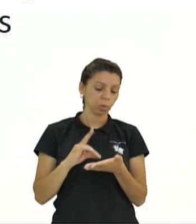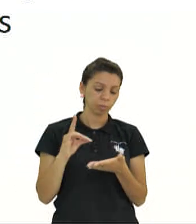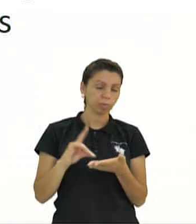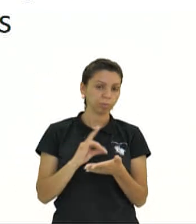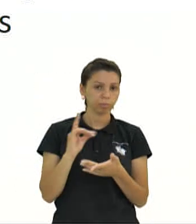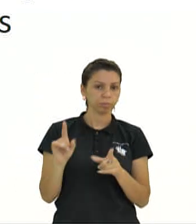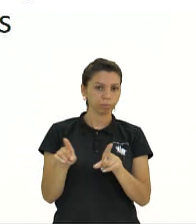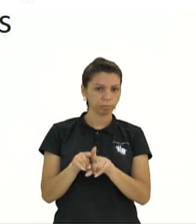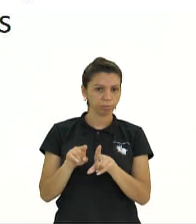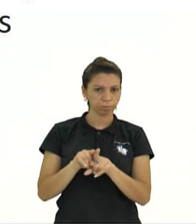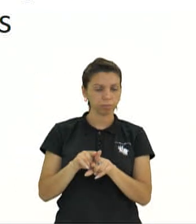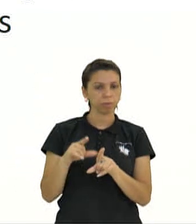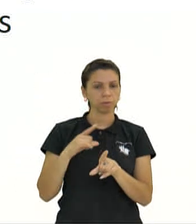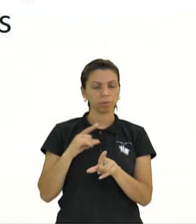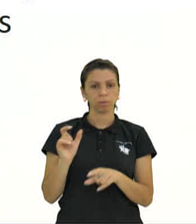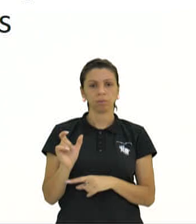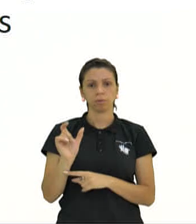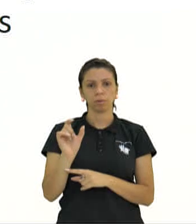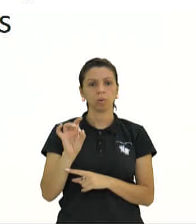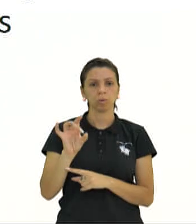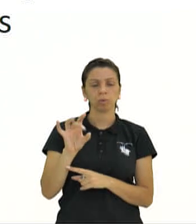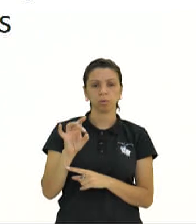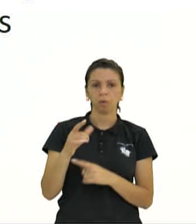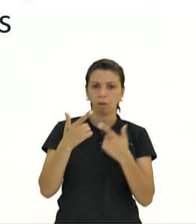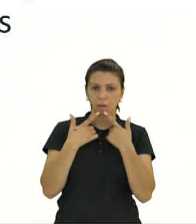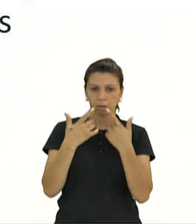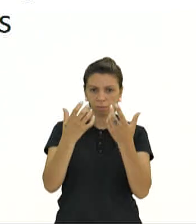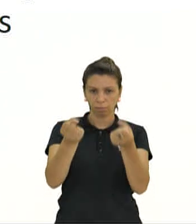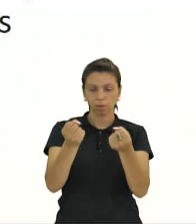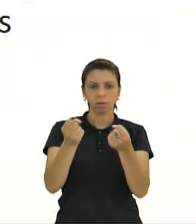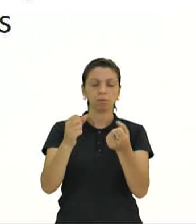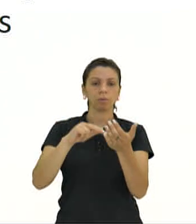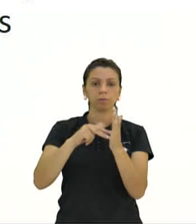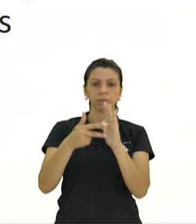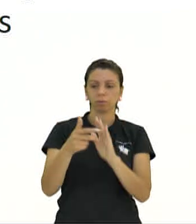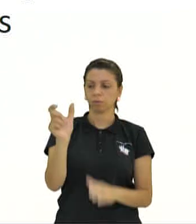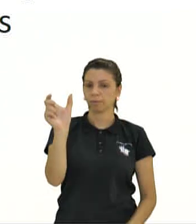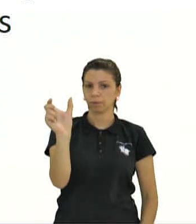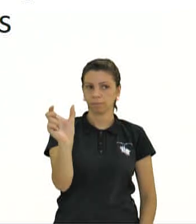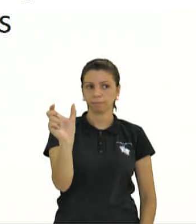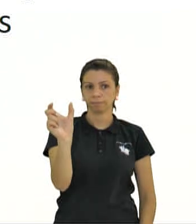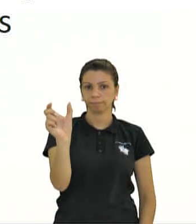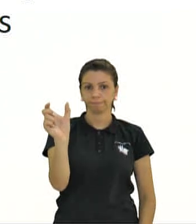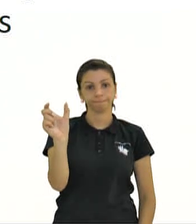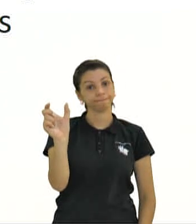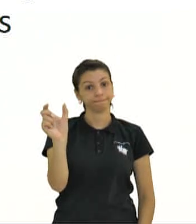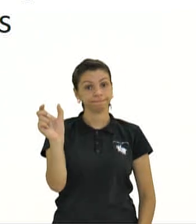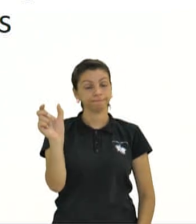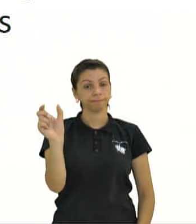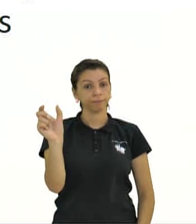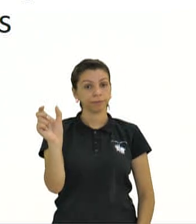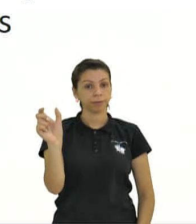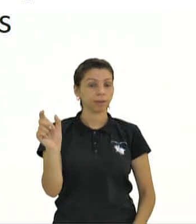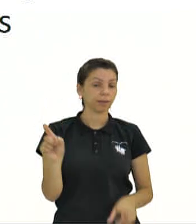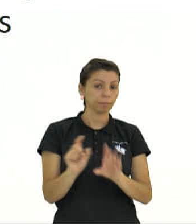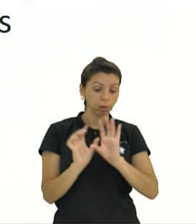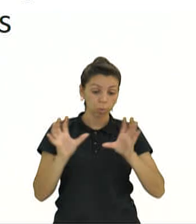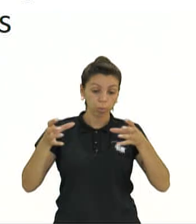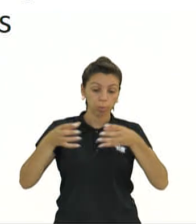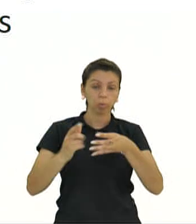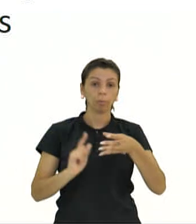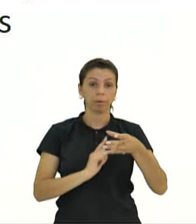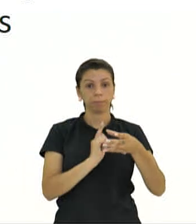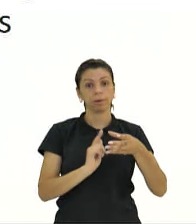os verbetes abordam questões ligadas às questões linguísticas, trazendo o significado das palavras, inclusive até a classe de